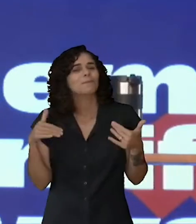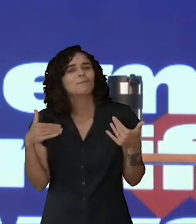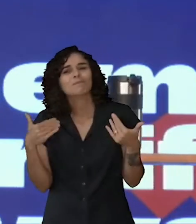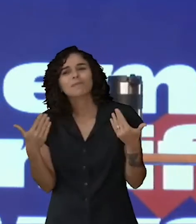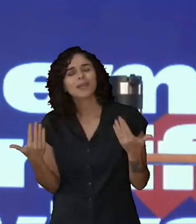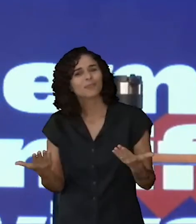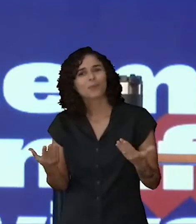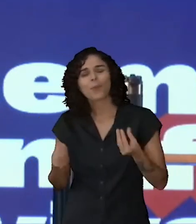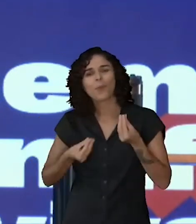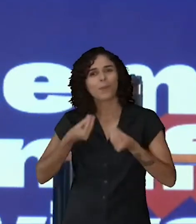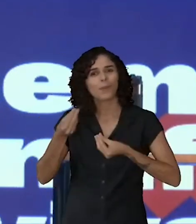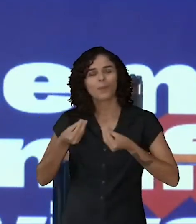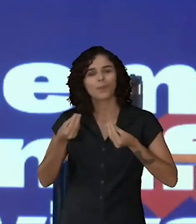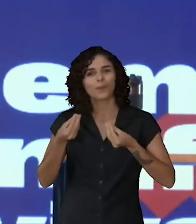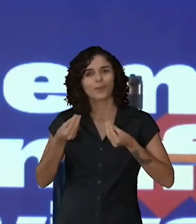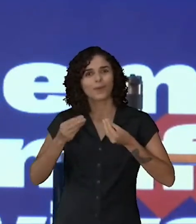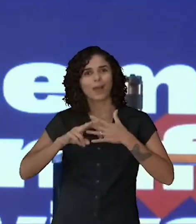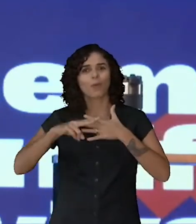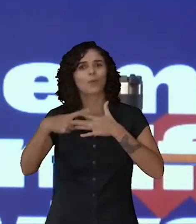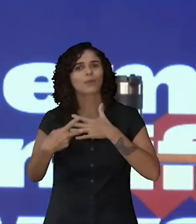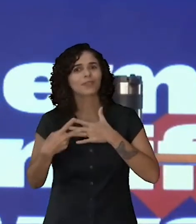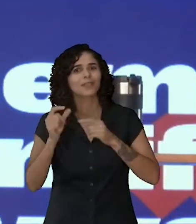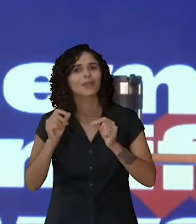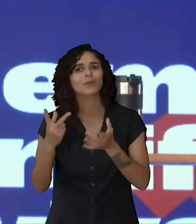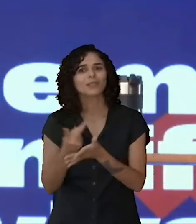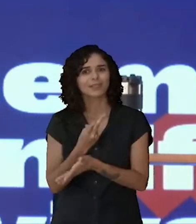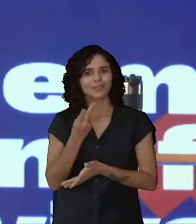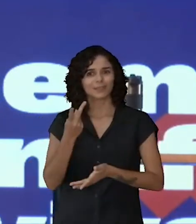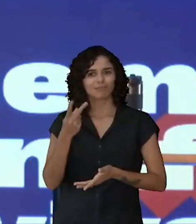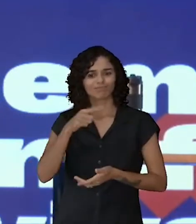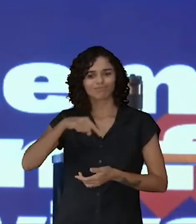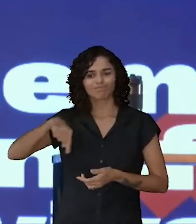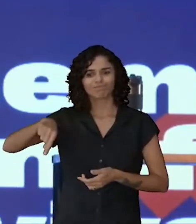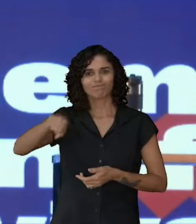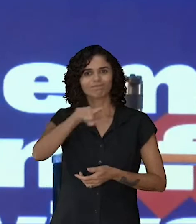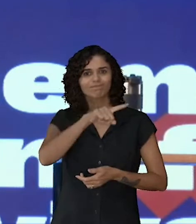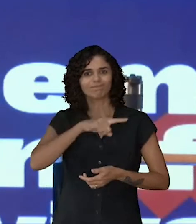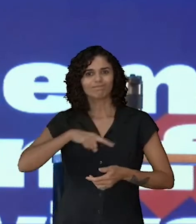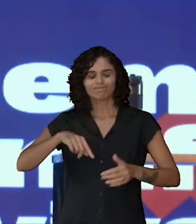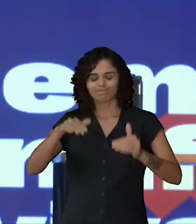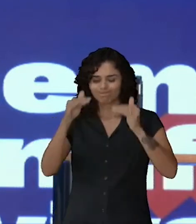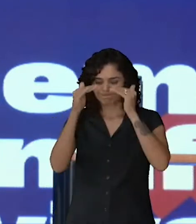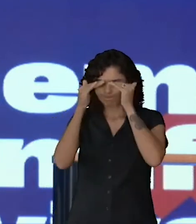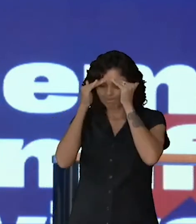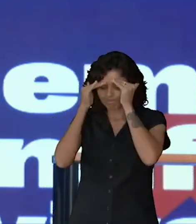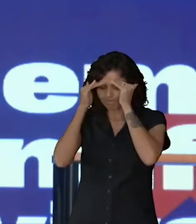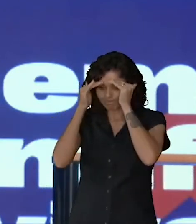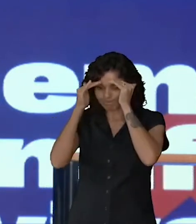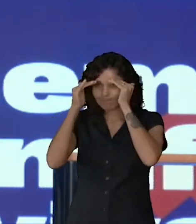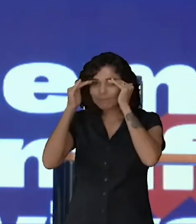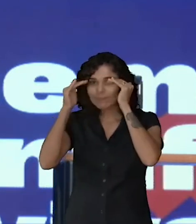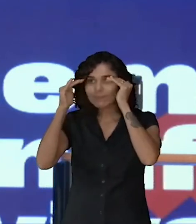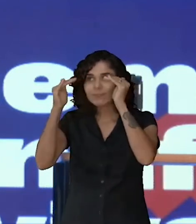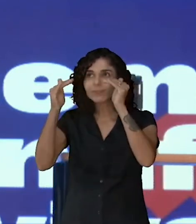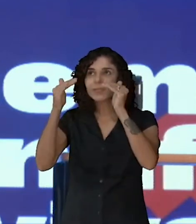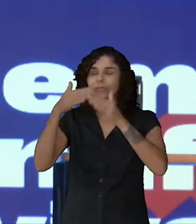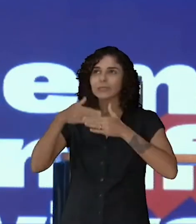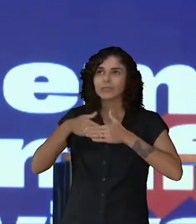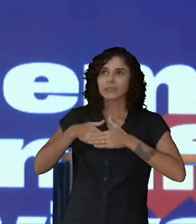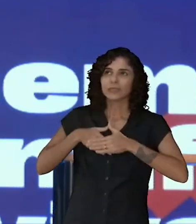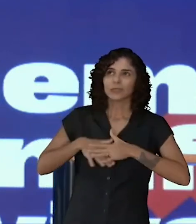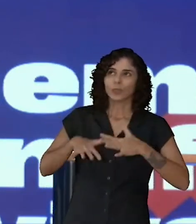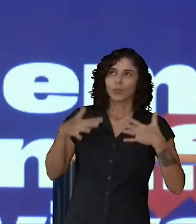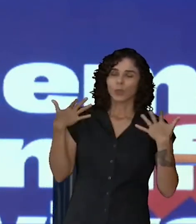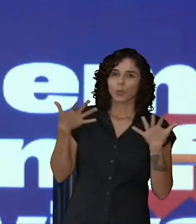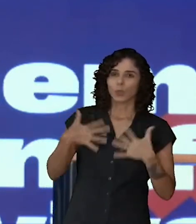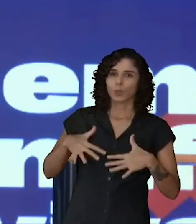Sobre eles veio um temor reverente, e o nome do Senhor Jesus foi